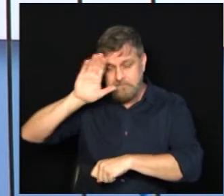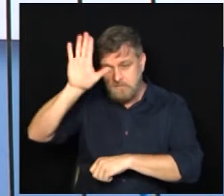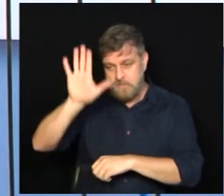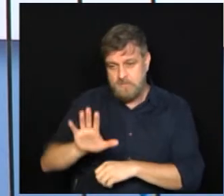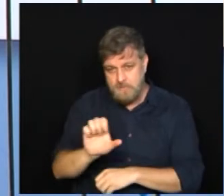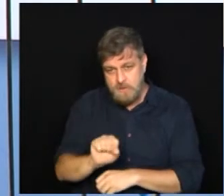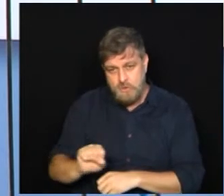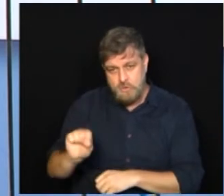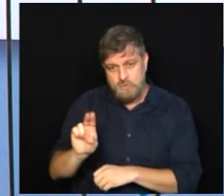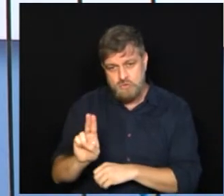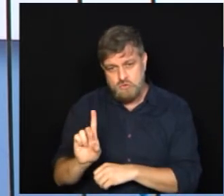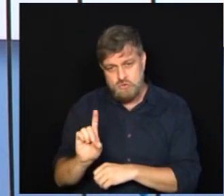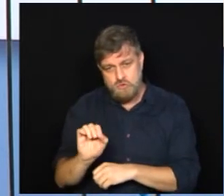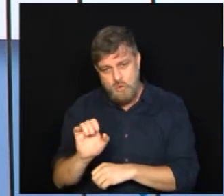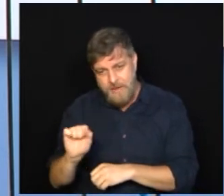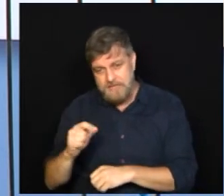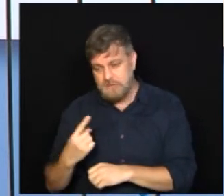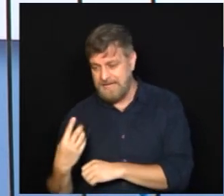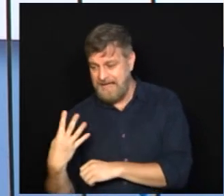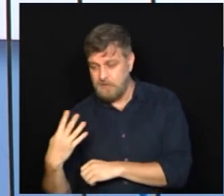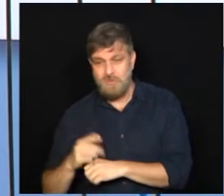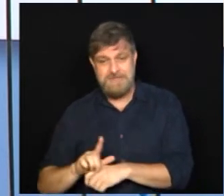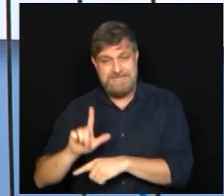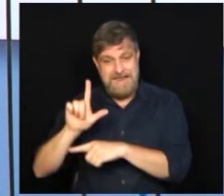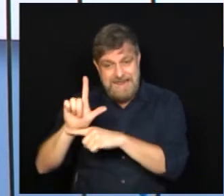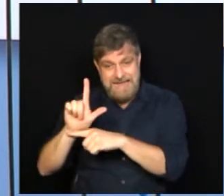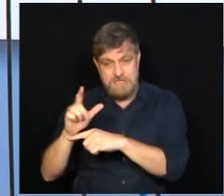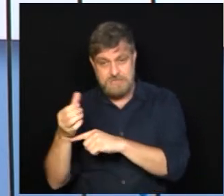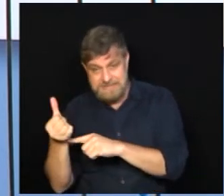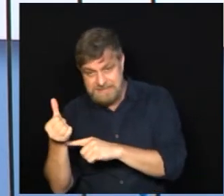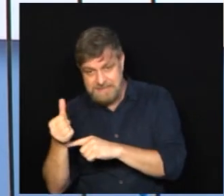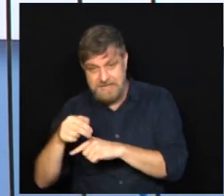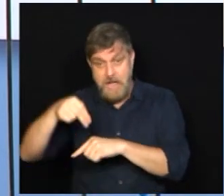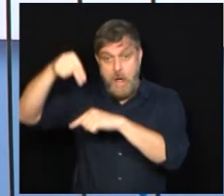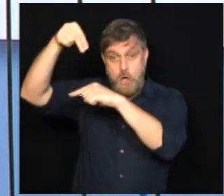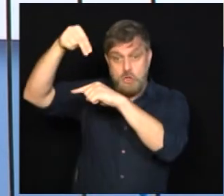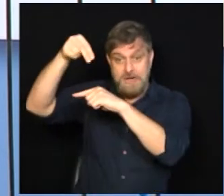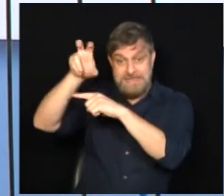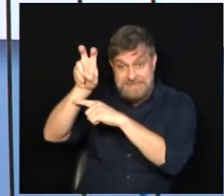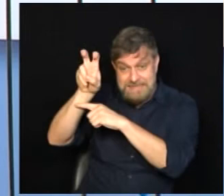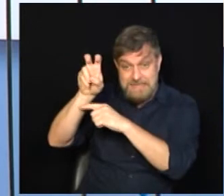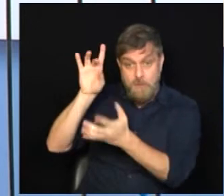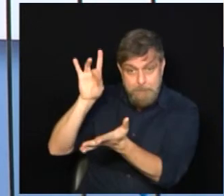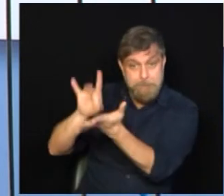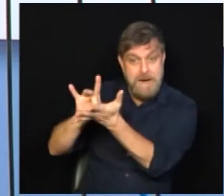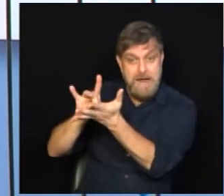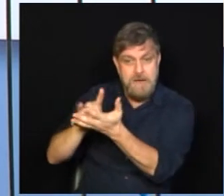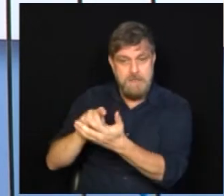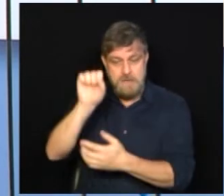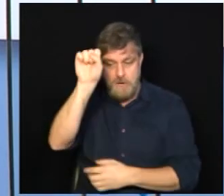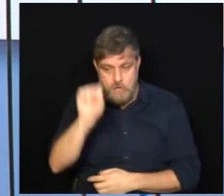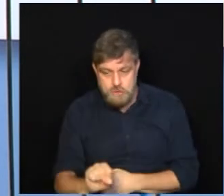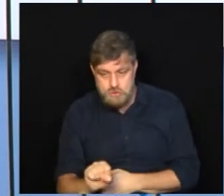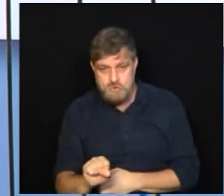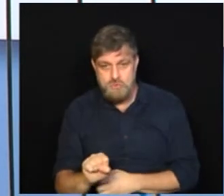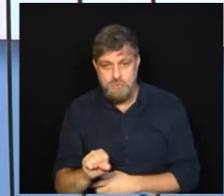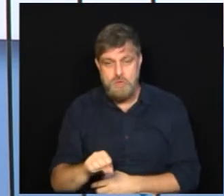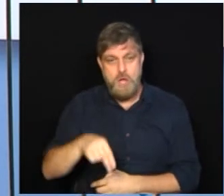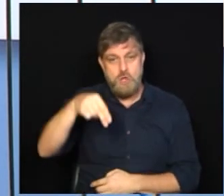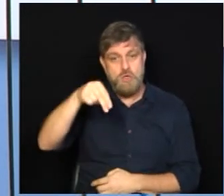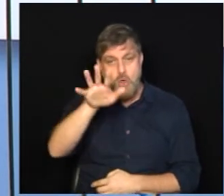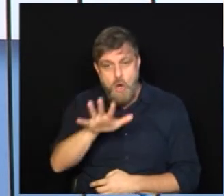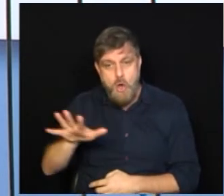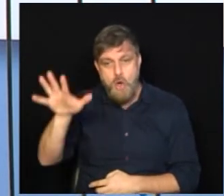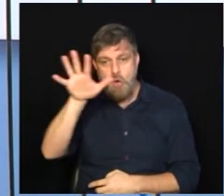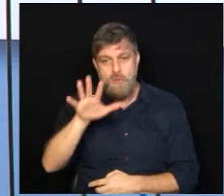com 14 casos, na leste 6, região norte 5 confirmações, a sul e a noroeste com cada